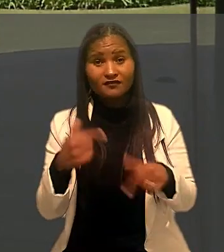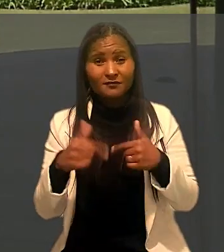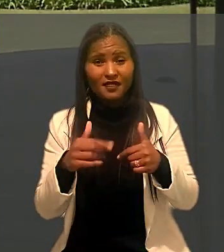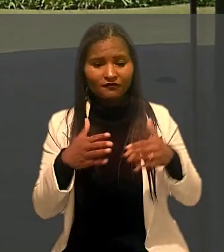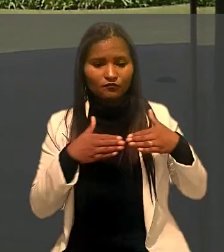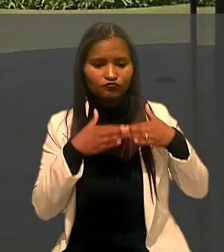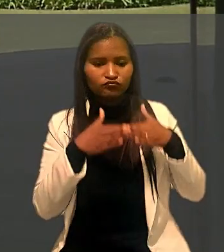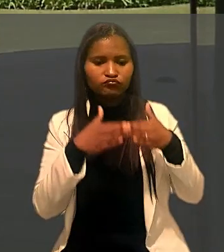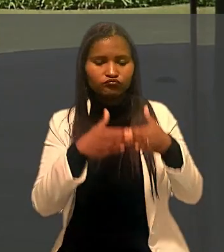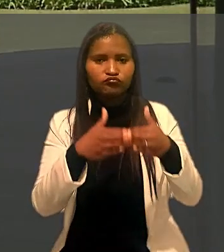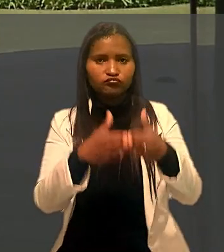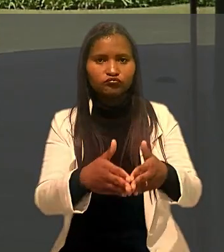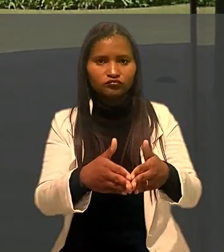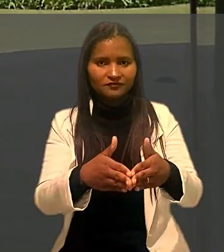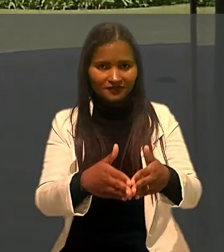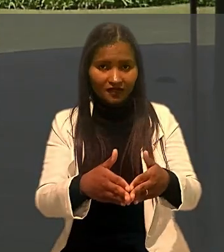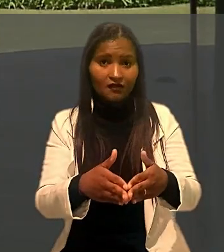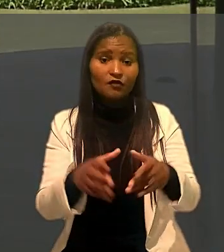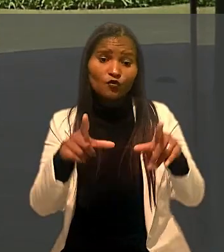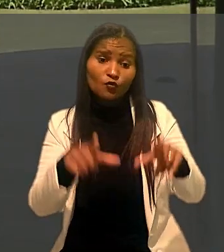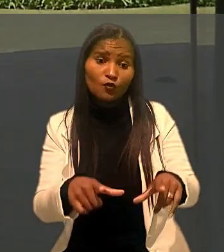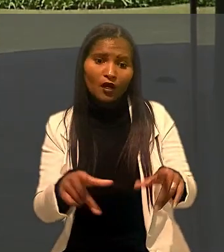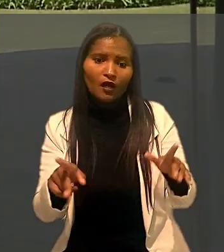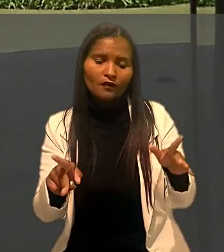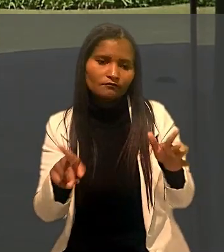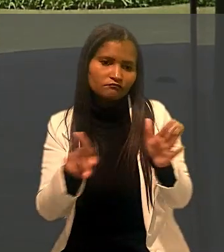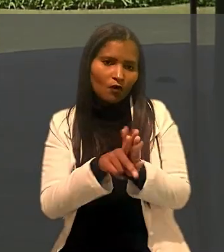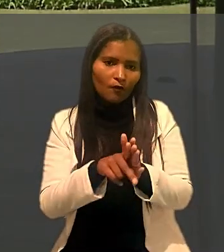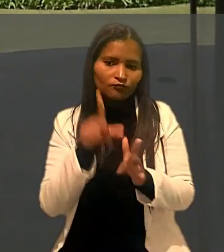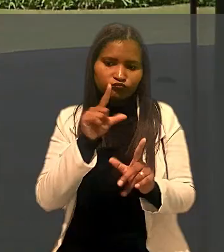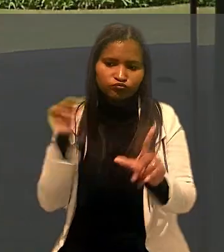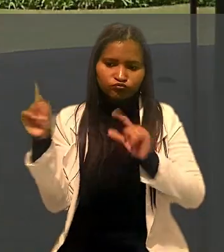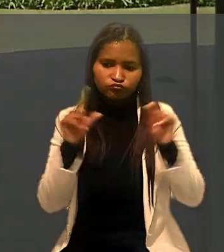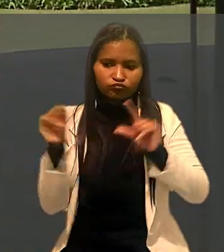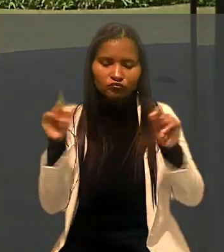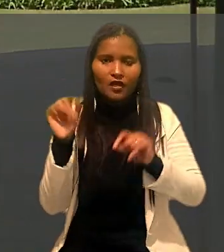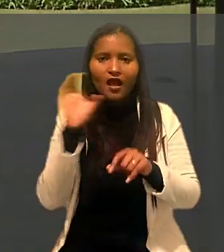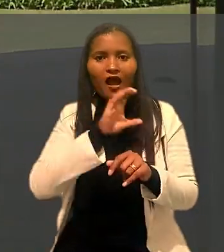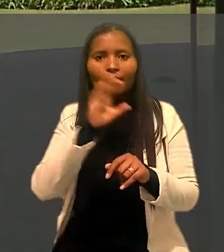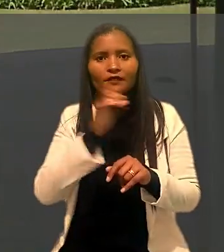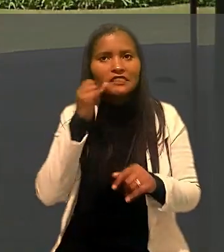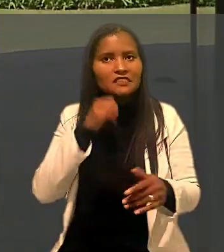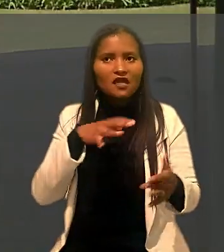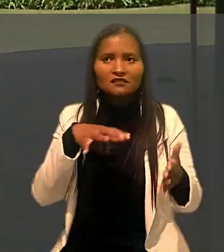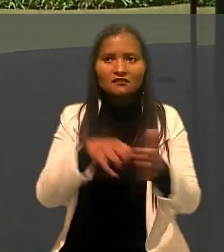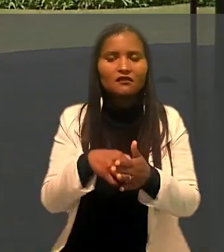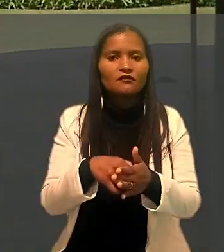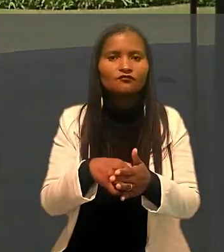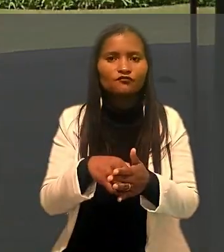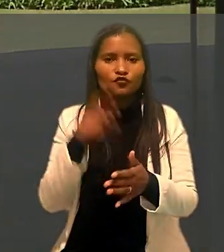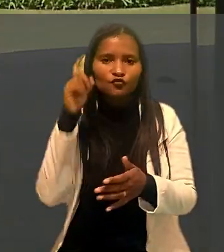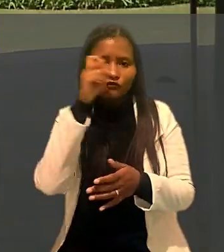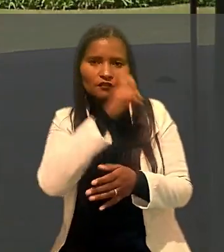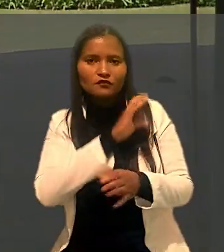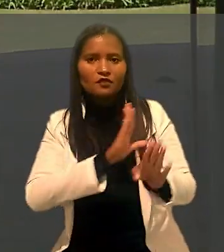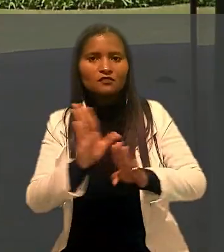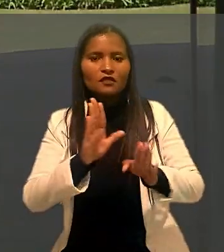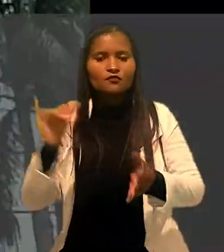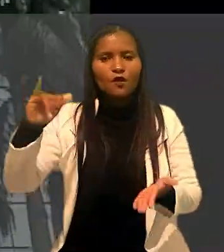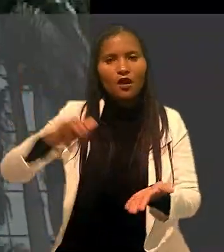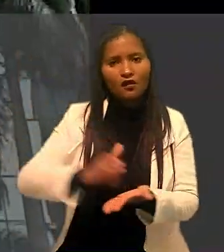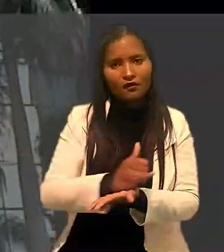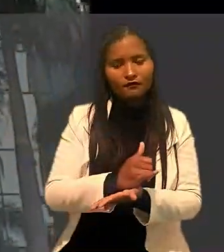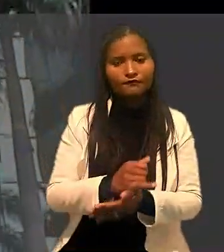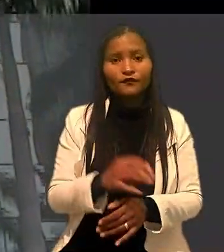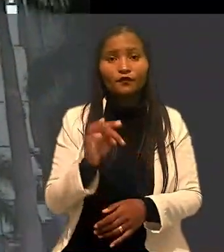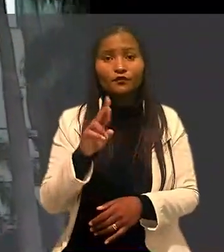trabalhava em plataformas marítimas, ambiente sujeito à evacuação rápida em caso de acidente de difícil acesso aéreo.